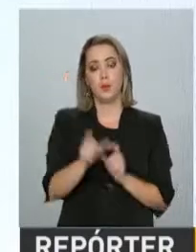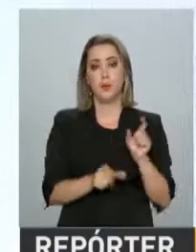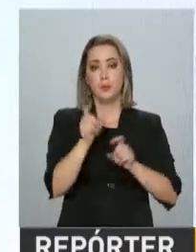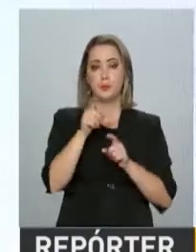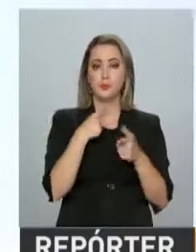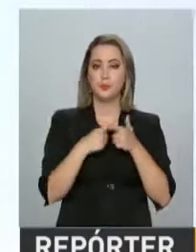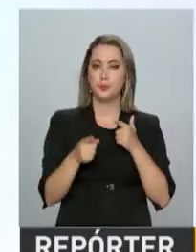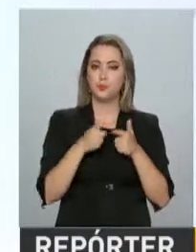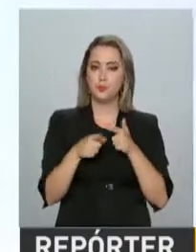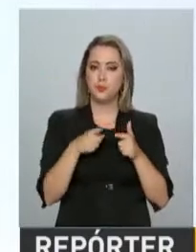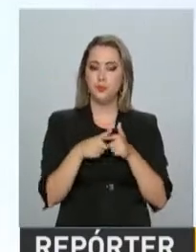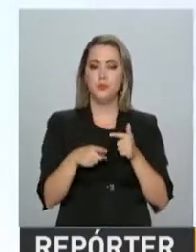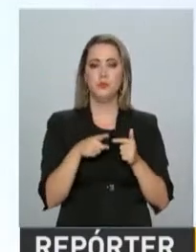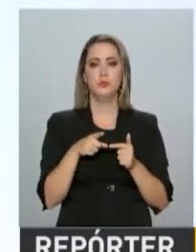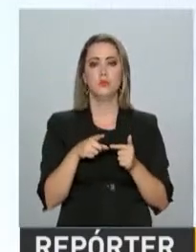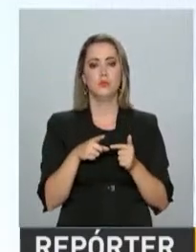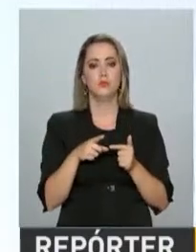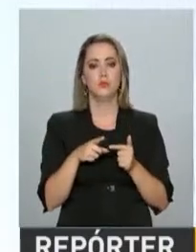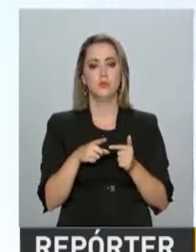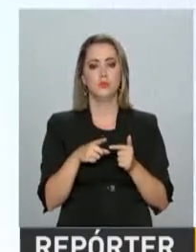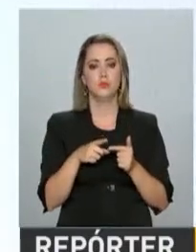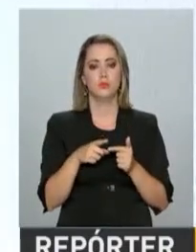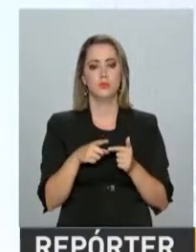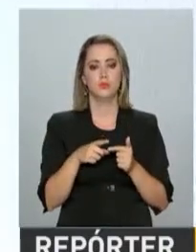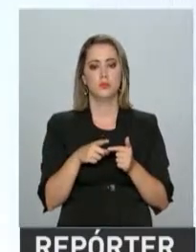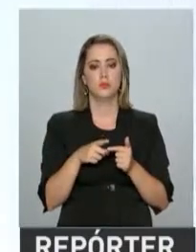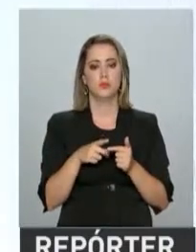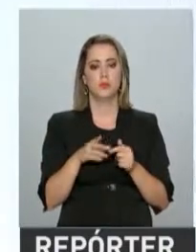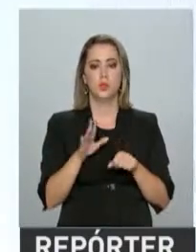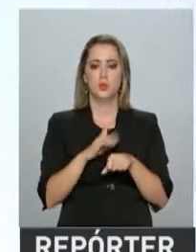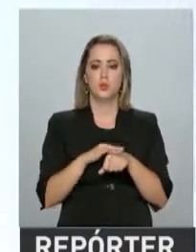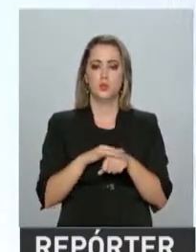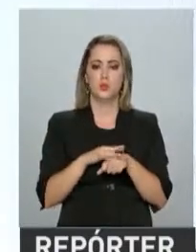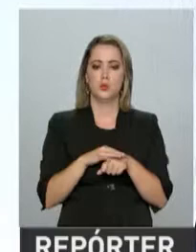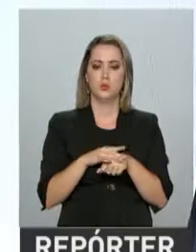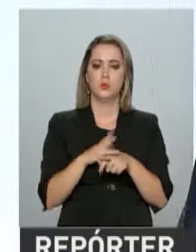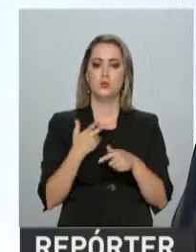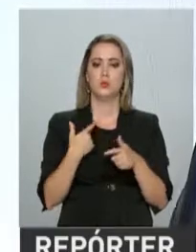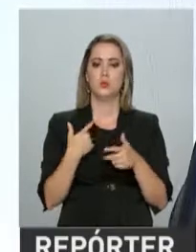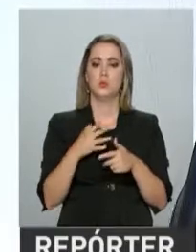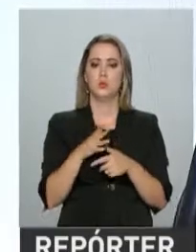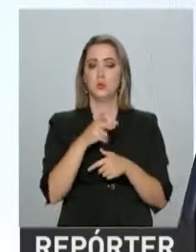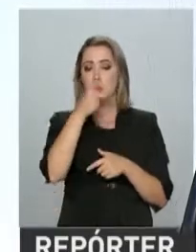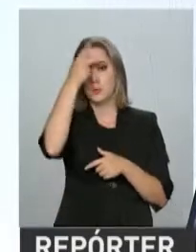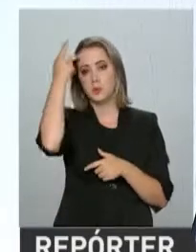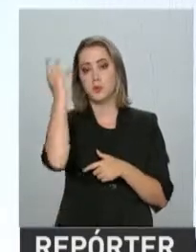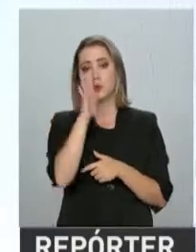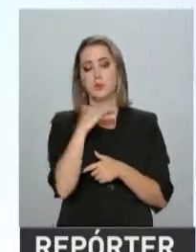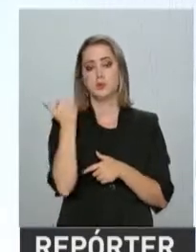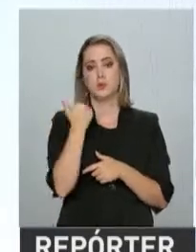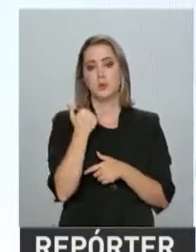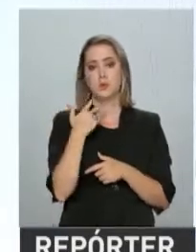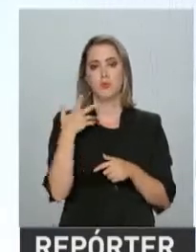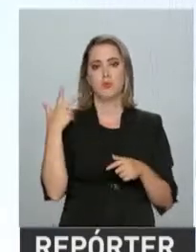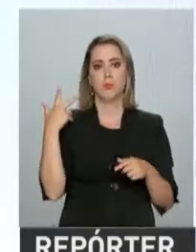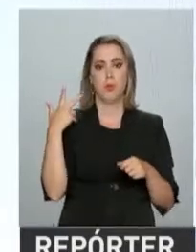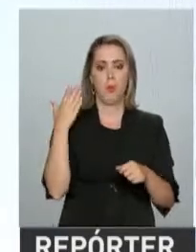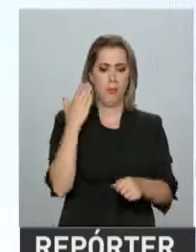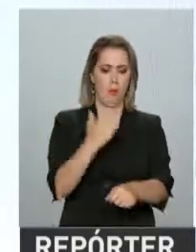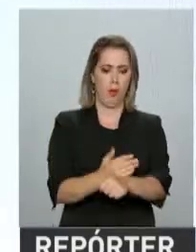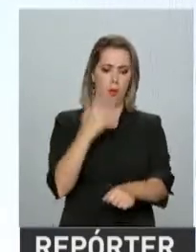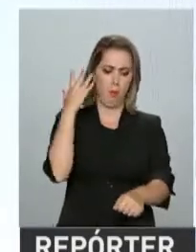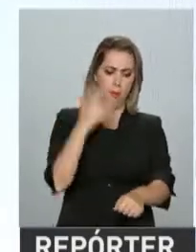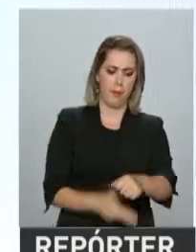problemas dos conhecimentos dos falecimentos das amputações decorrentes